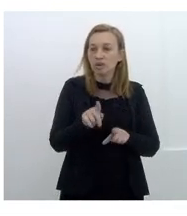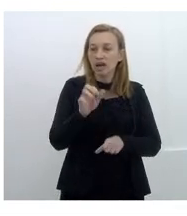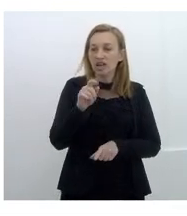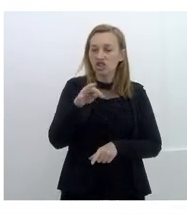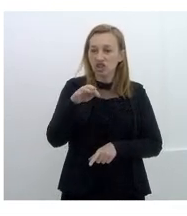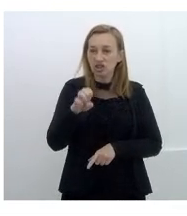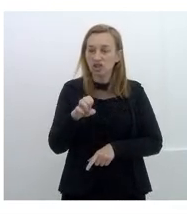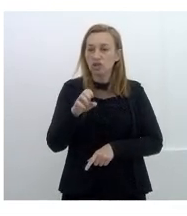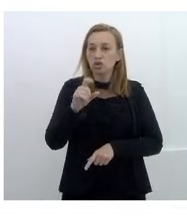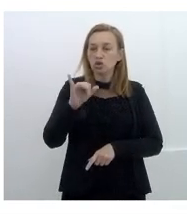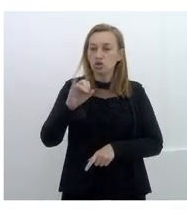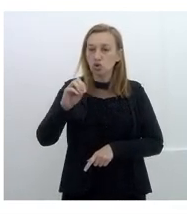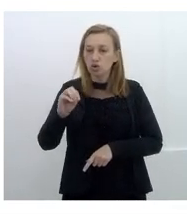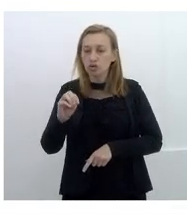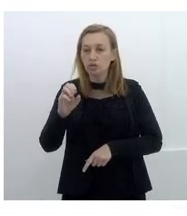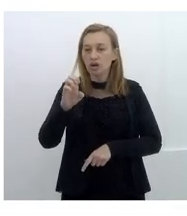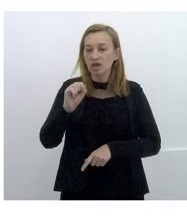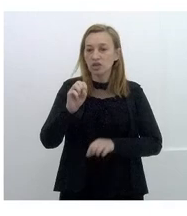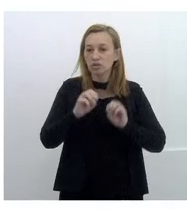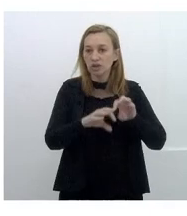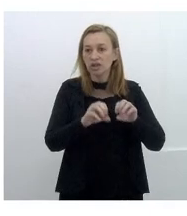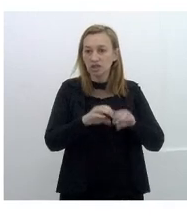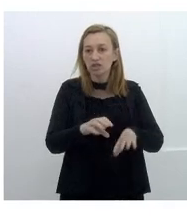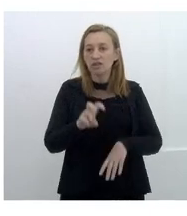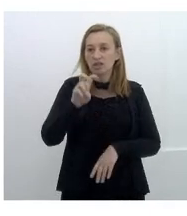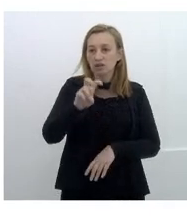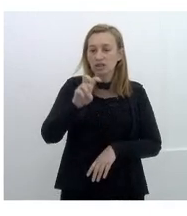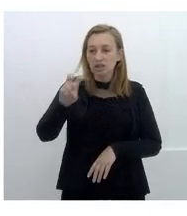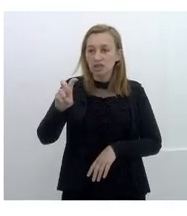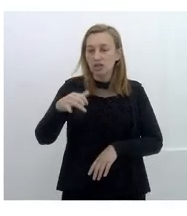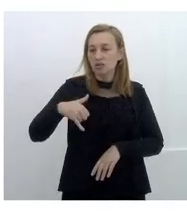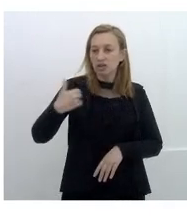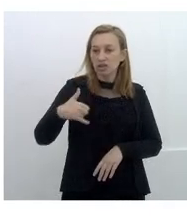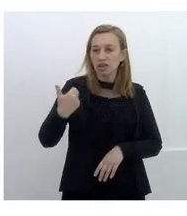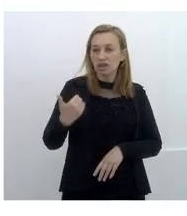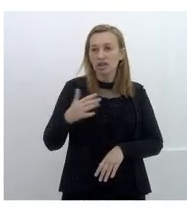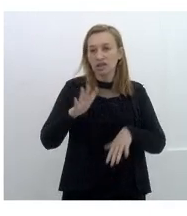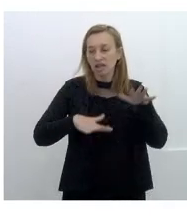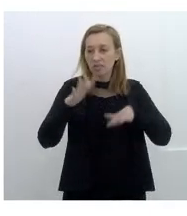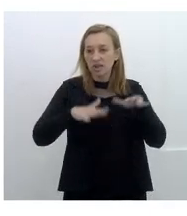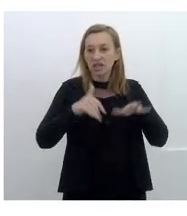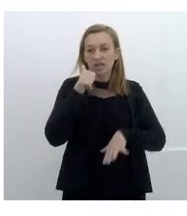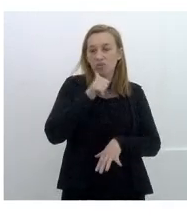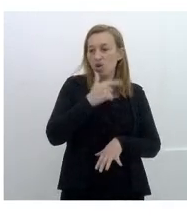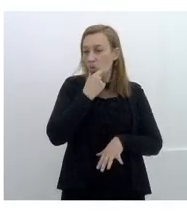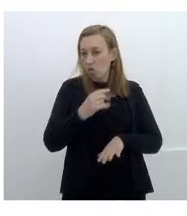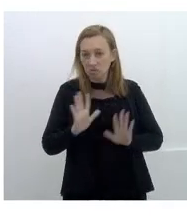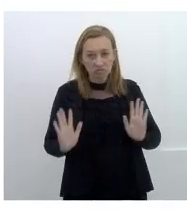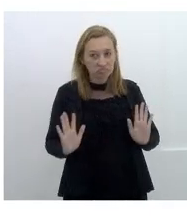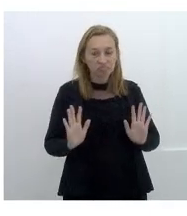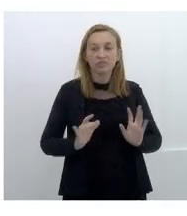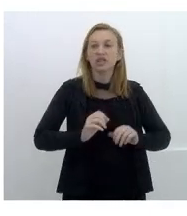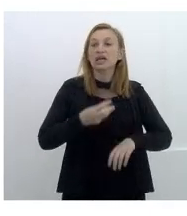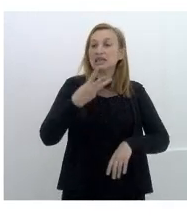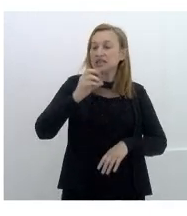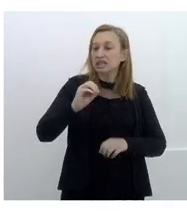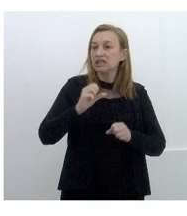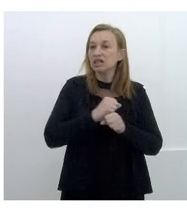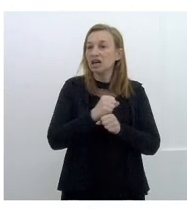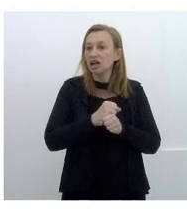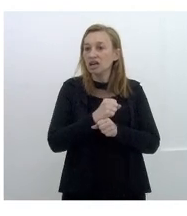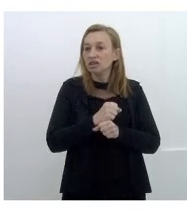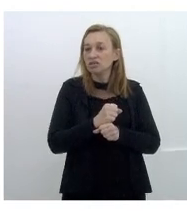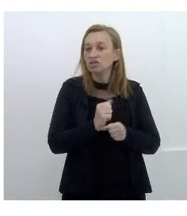socioeducativos 55 anos né independentemente do sexo ambos os sexos 30